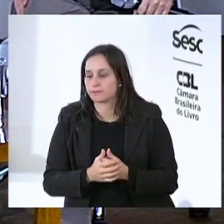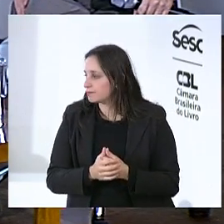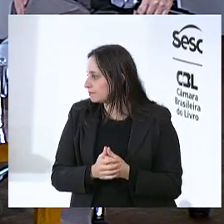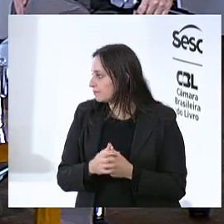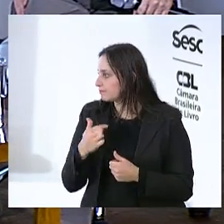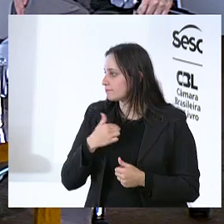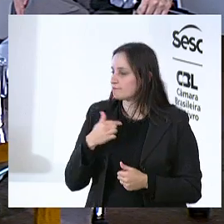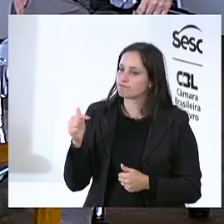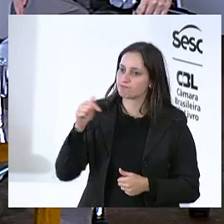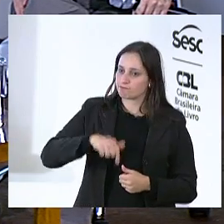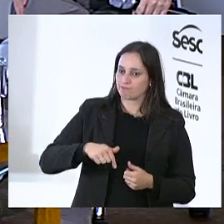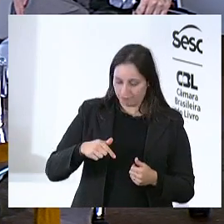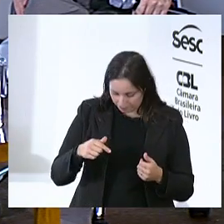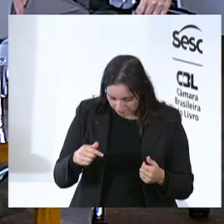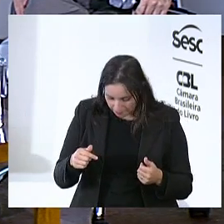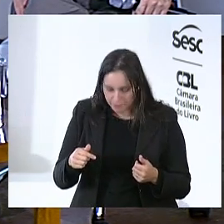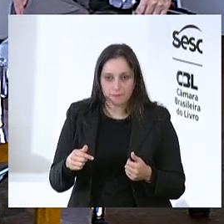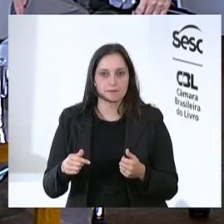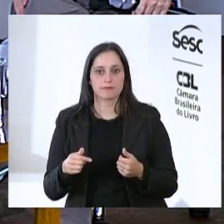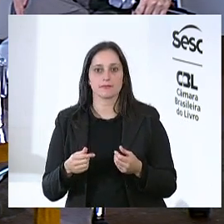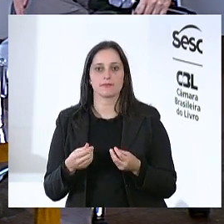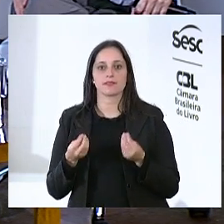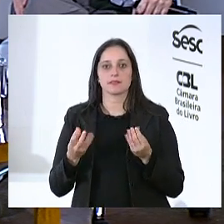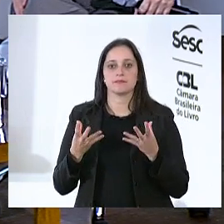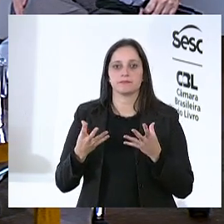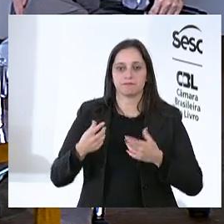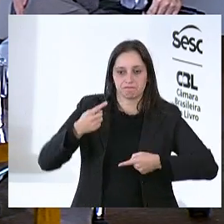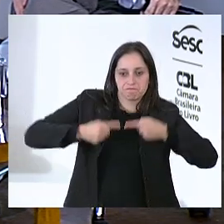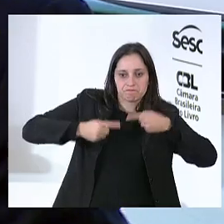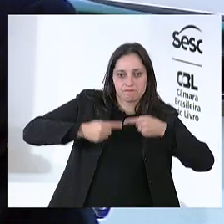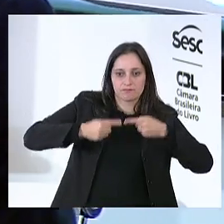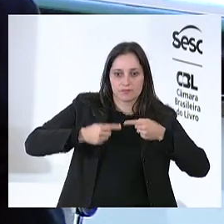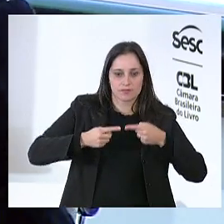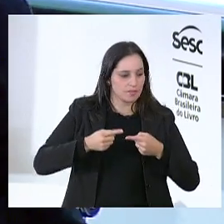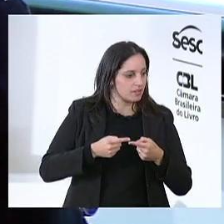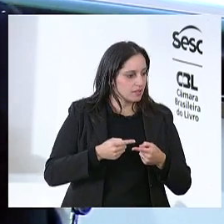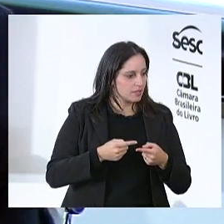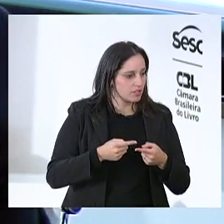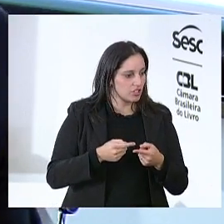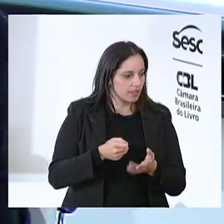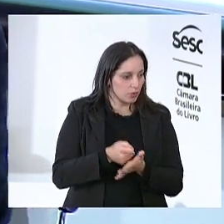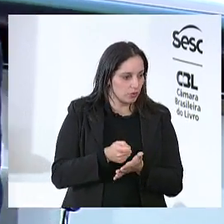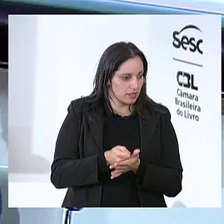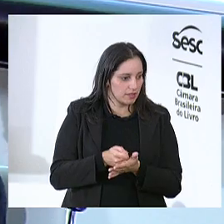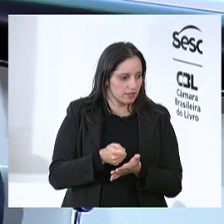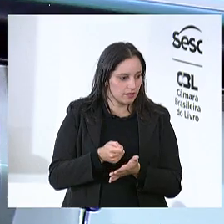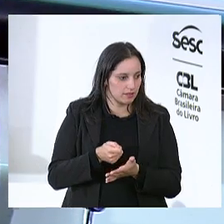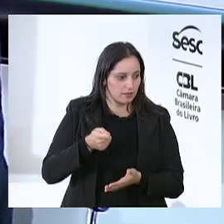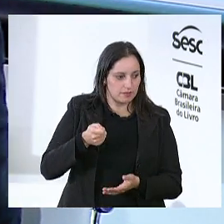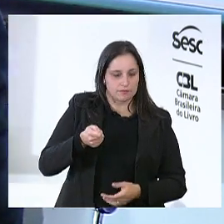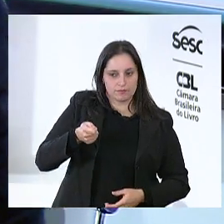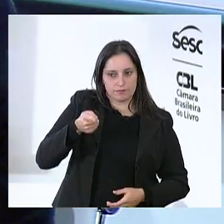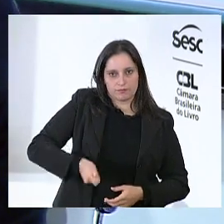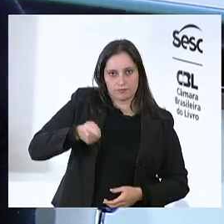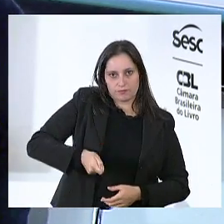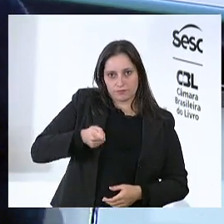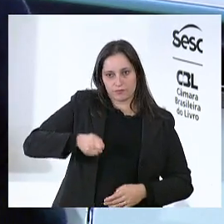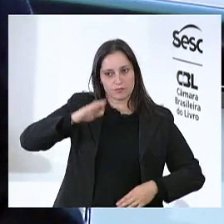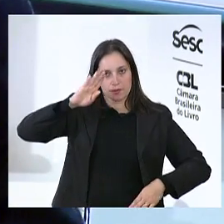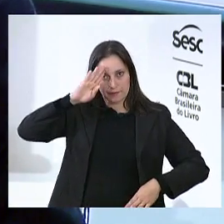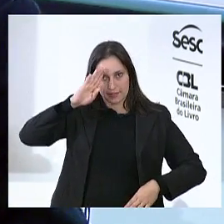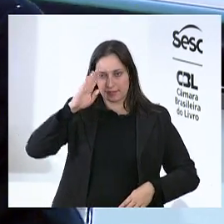Estamos aqui para discutir a ditadura militar brasileira. Então, eu tenho aqui a honra de estar com os meus colegas